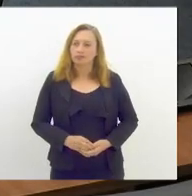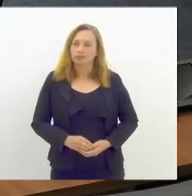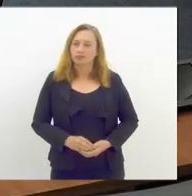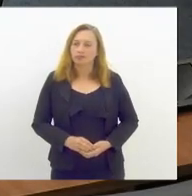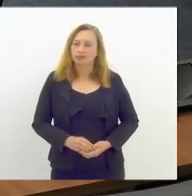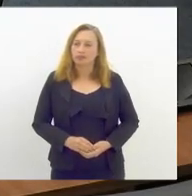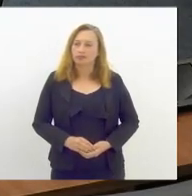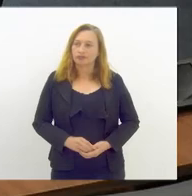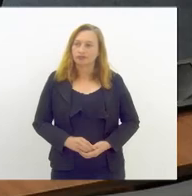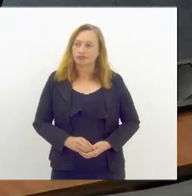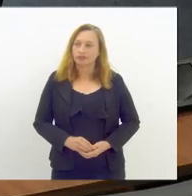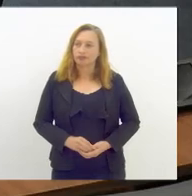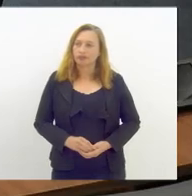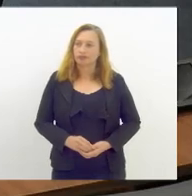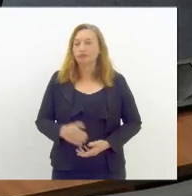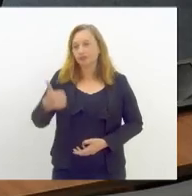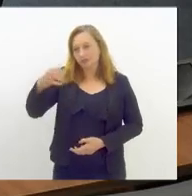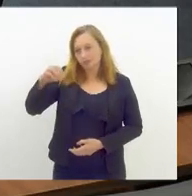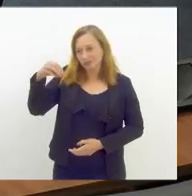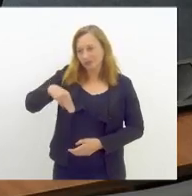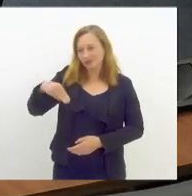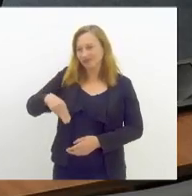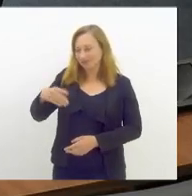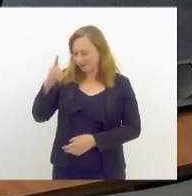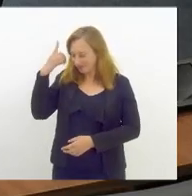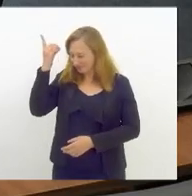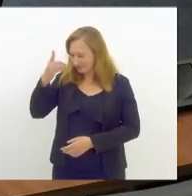deputada por favor 10 minutos